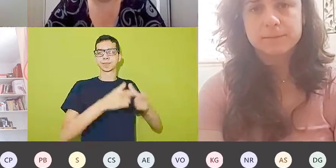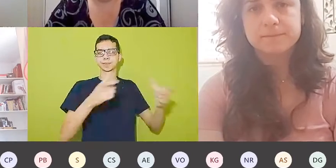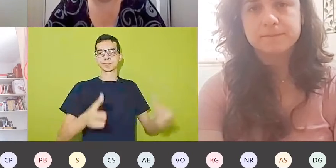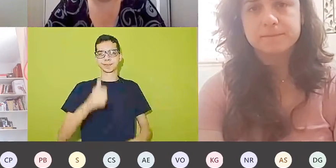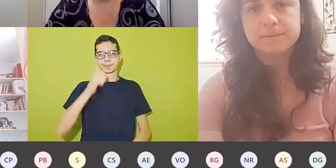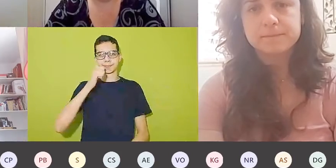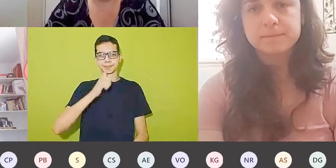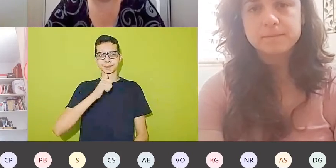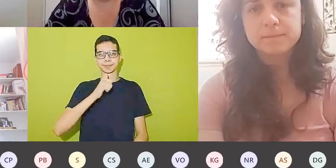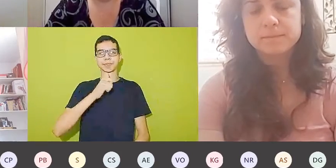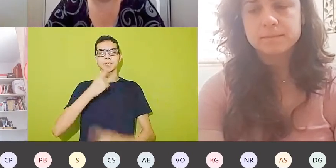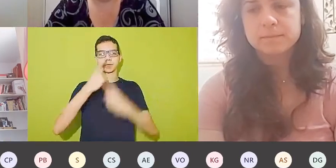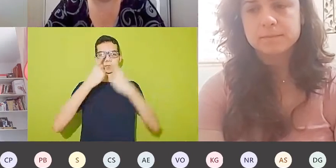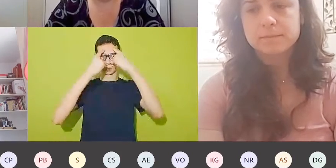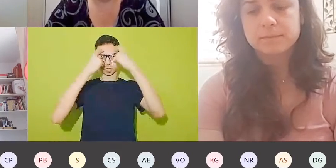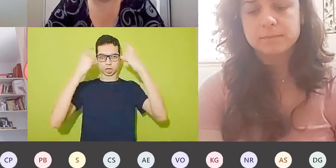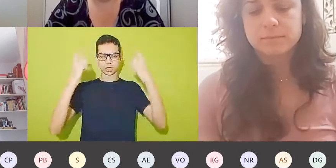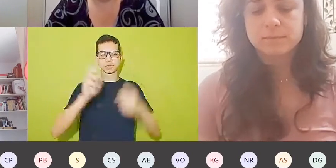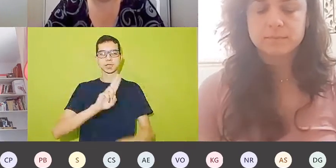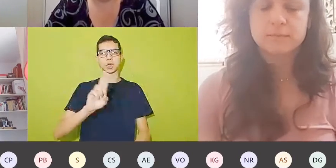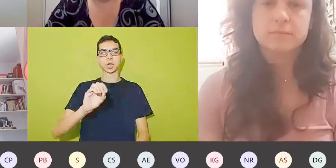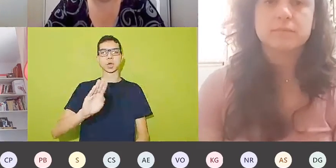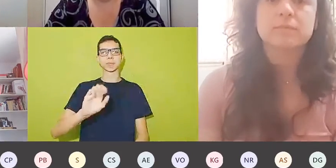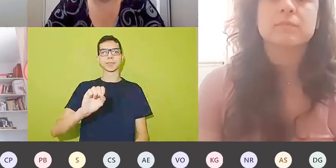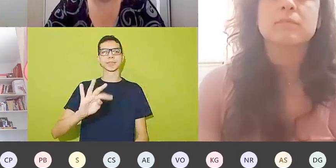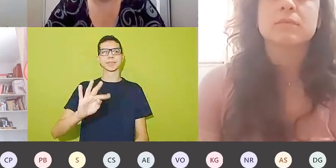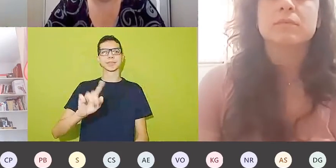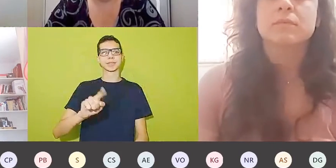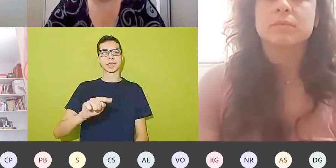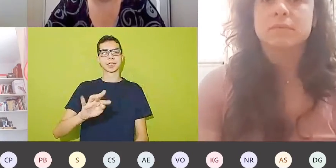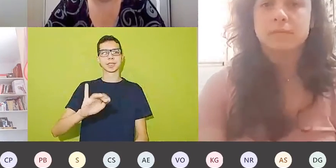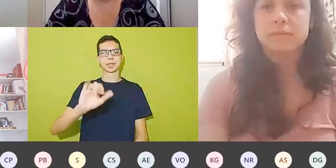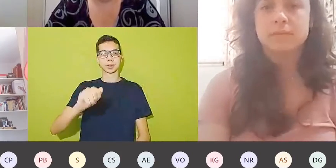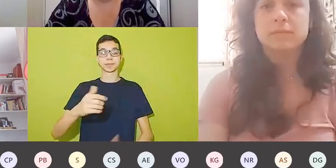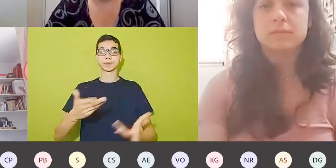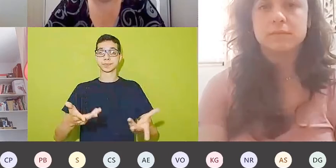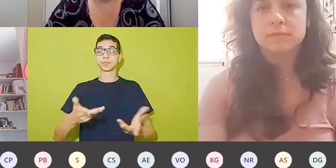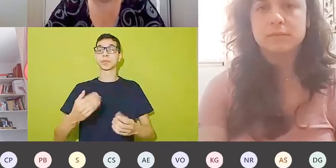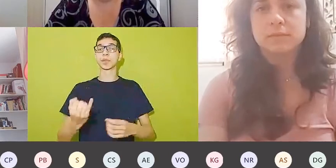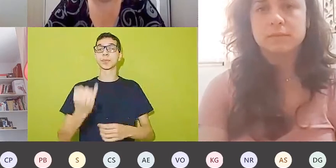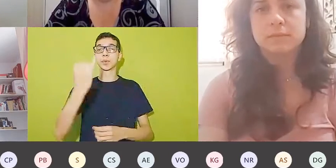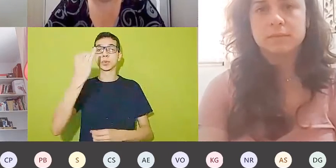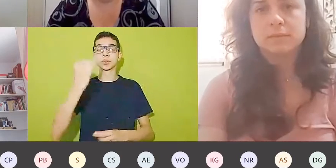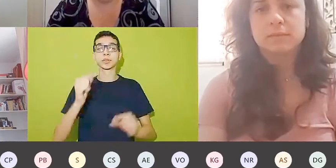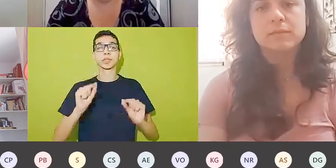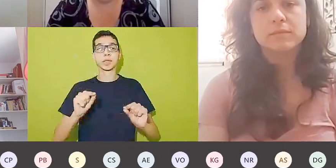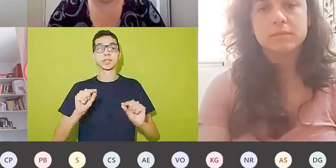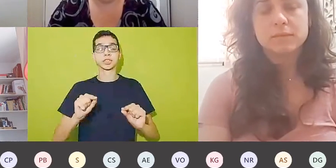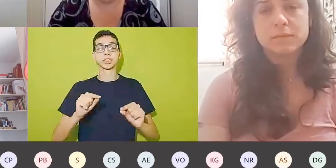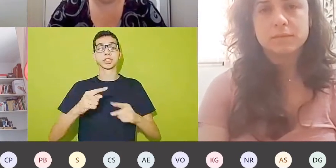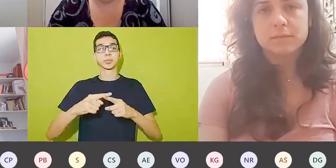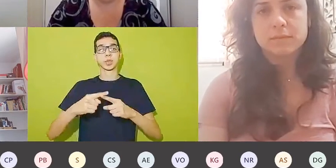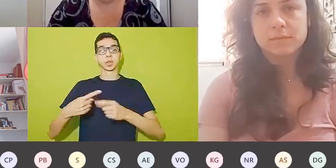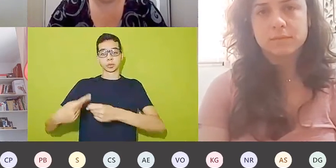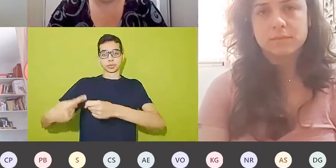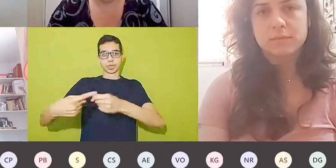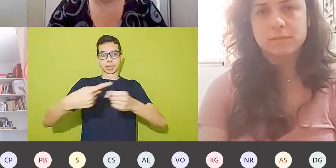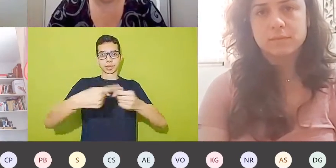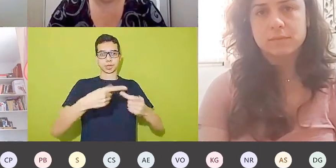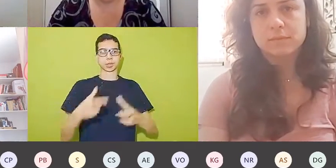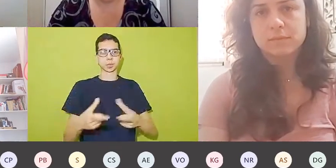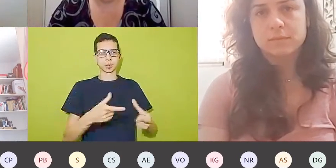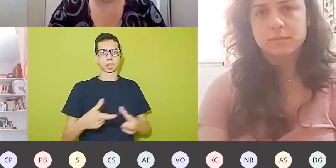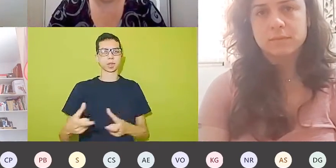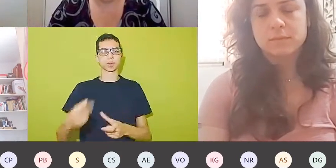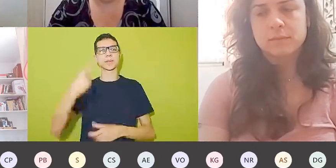importante também essa sua colocação e a questão da interiorização, também a gente pensar, né, nessas outras políticas públicas,